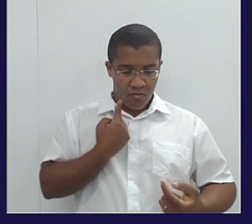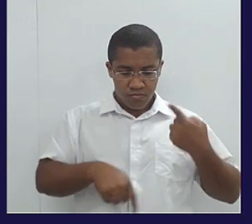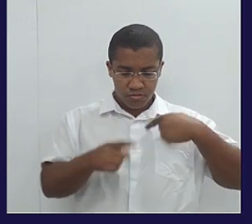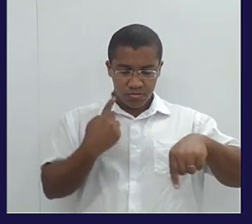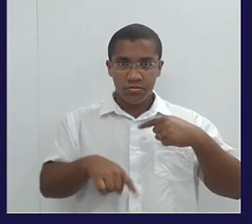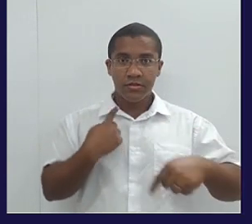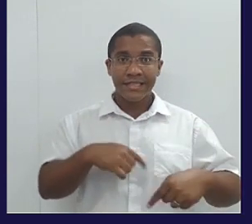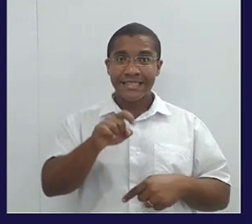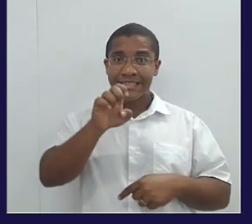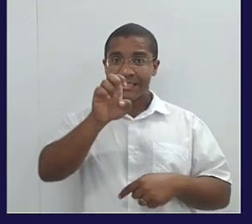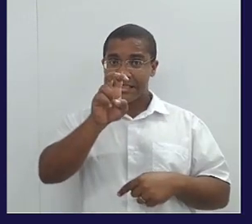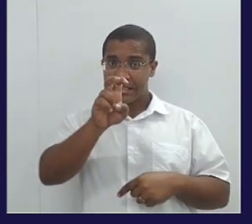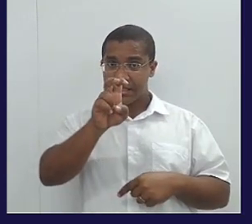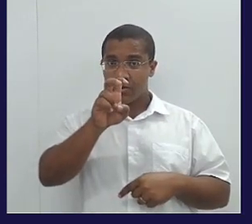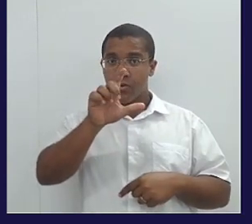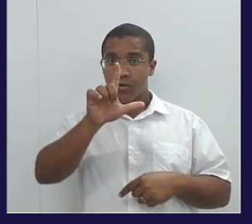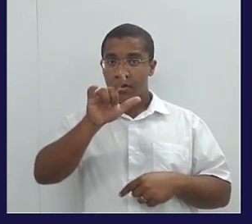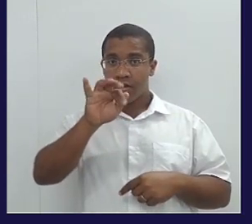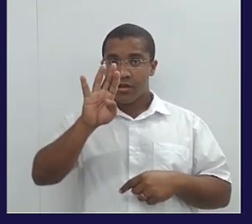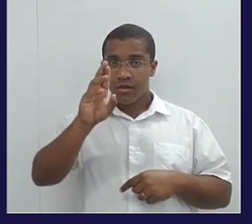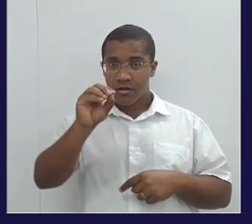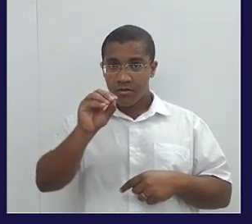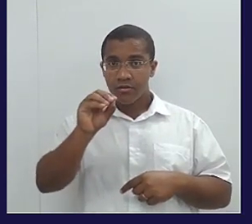de sangue por